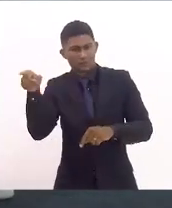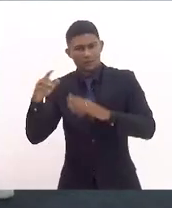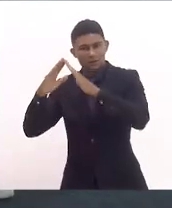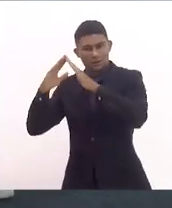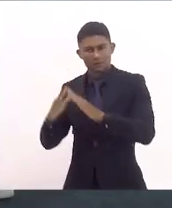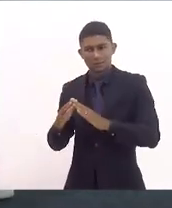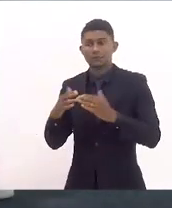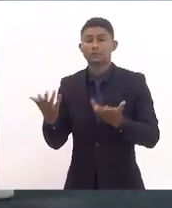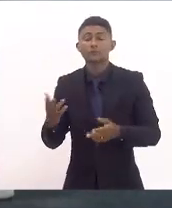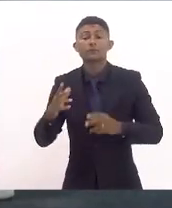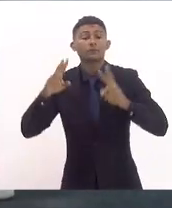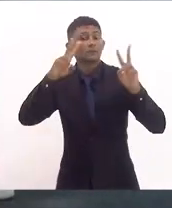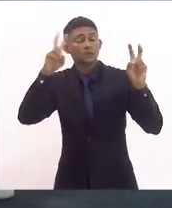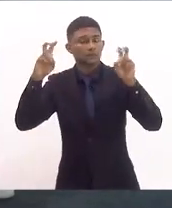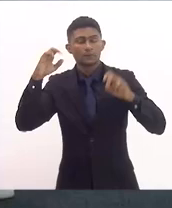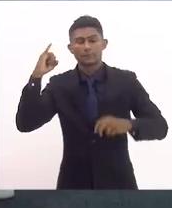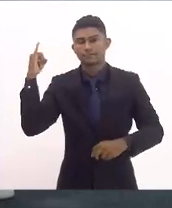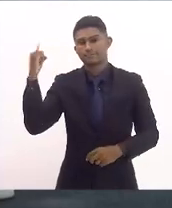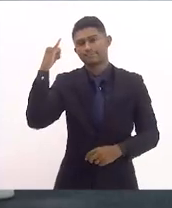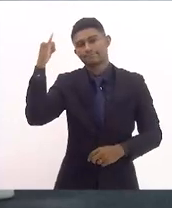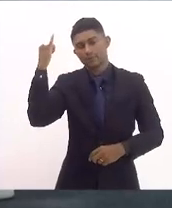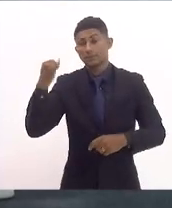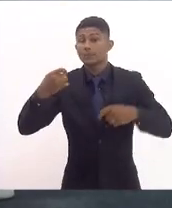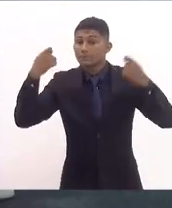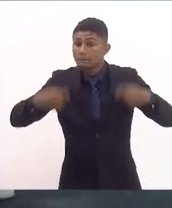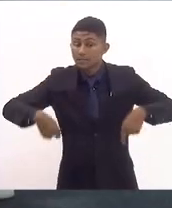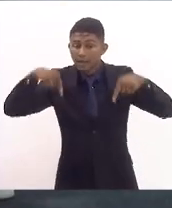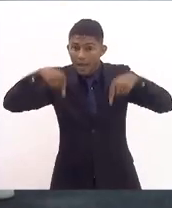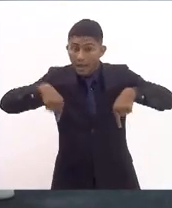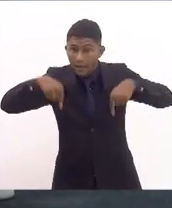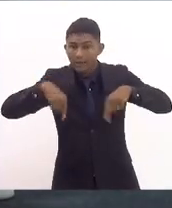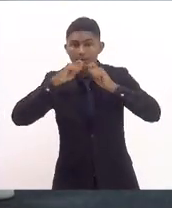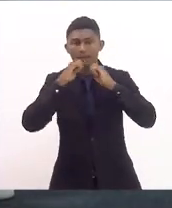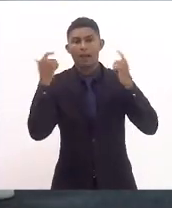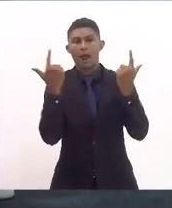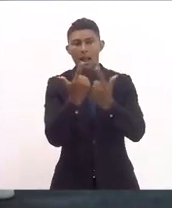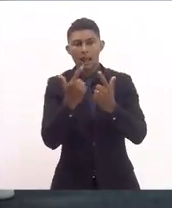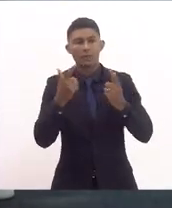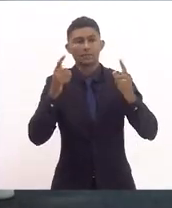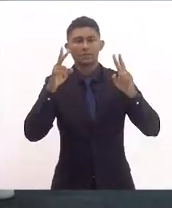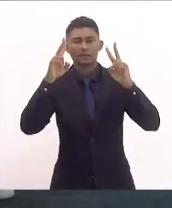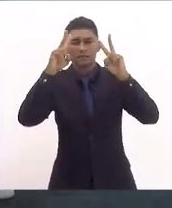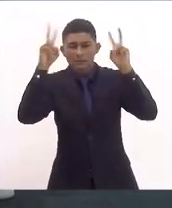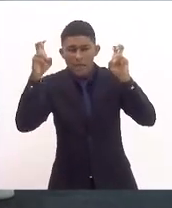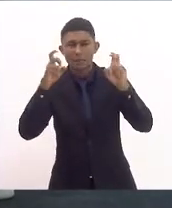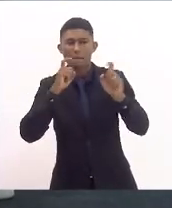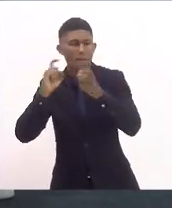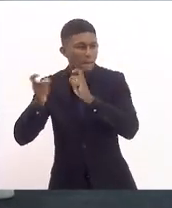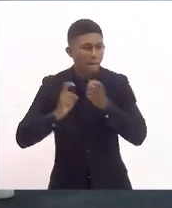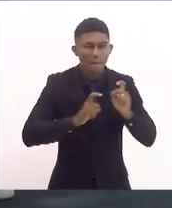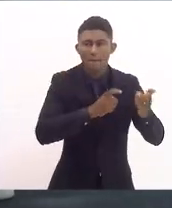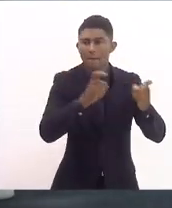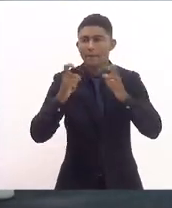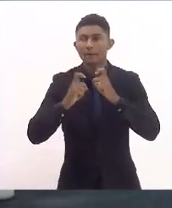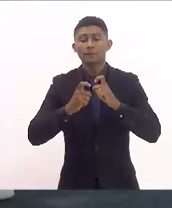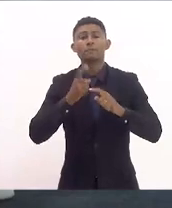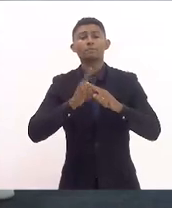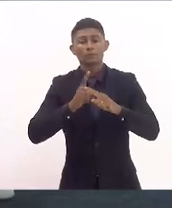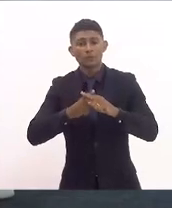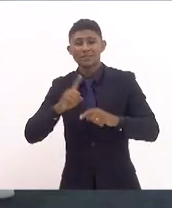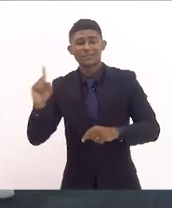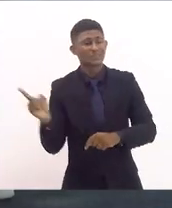esse é um tema presidente que precisa ser um tema da Assembleia Legislativa não só de mandar porque a gente vai fazendo